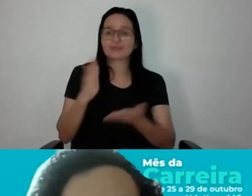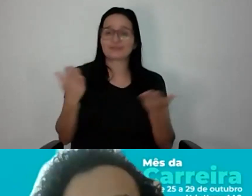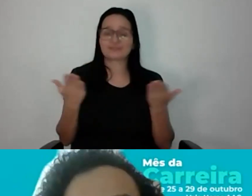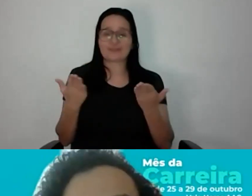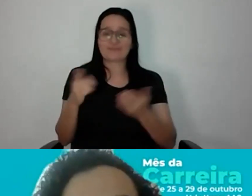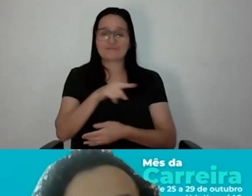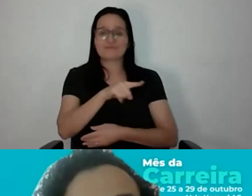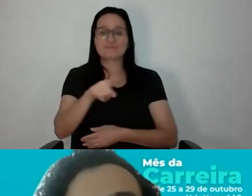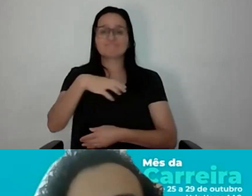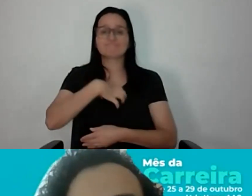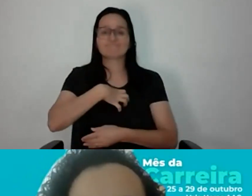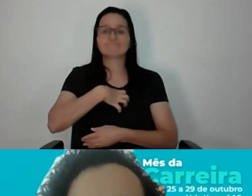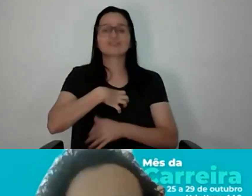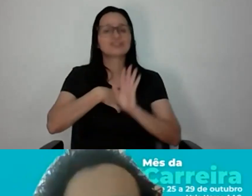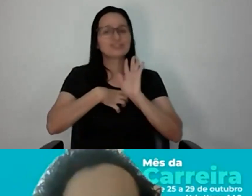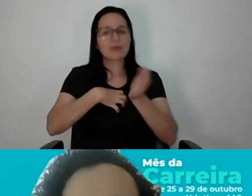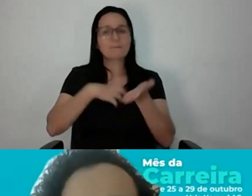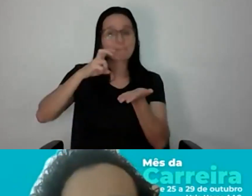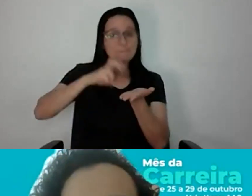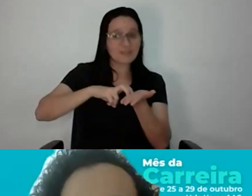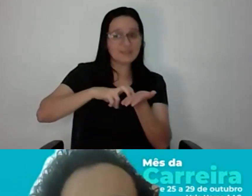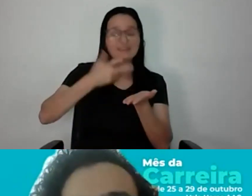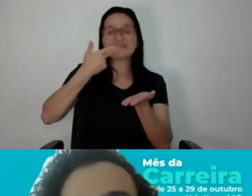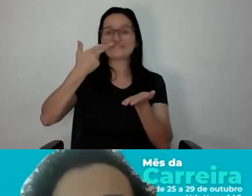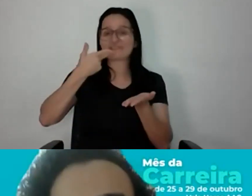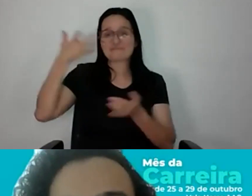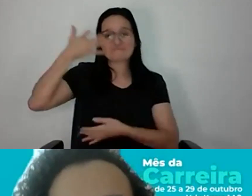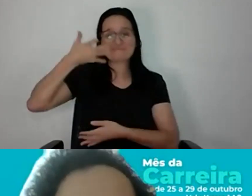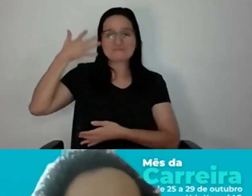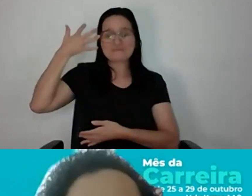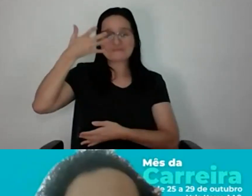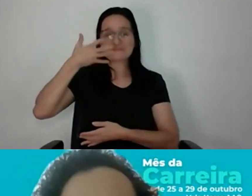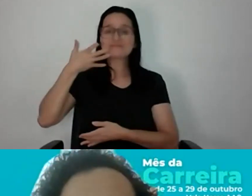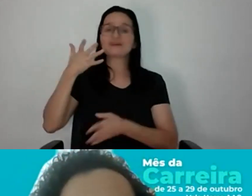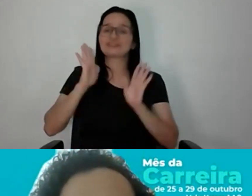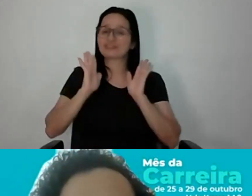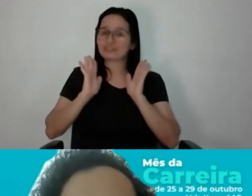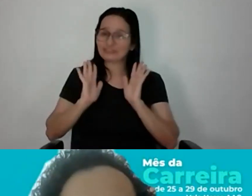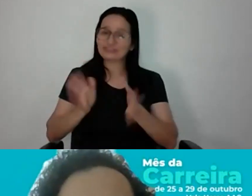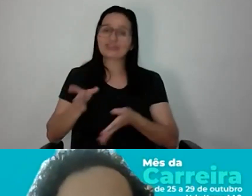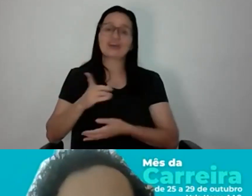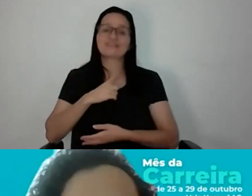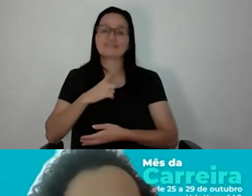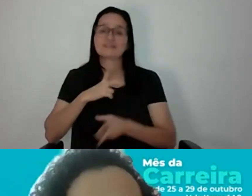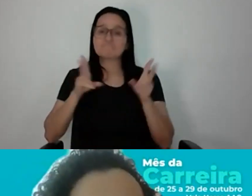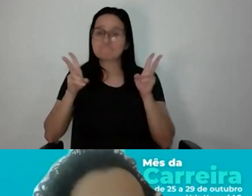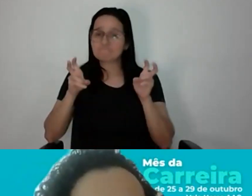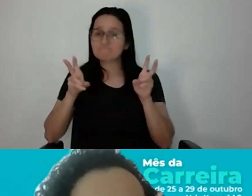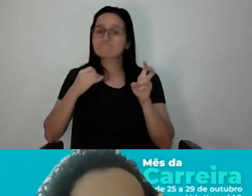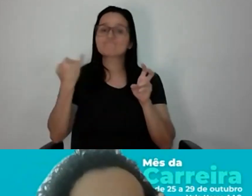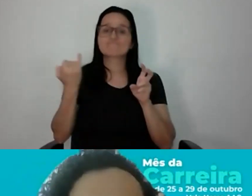assunto que nós falamos hoje pela manhã na palestra de Soft Skills. Então, um tema muito relevante